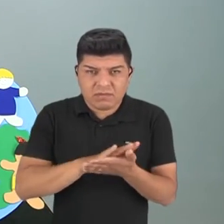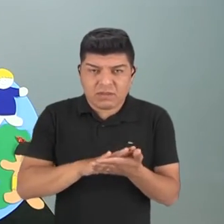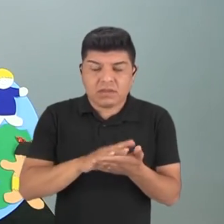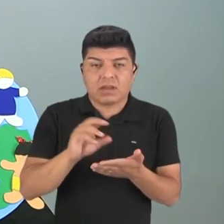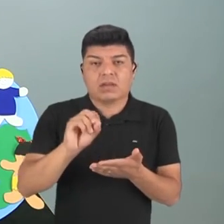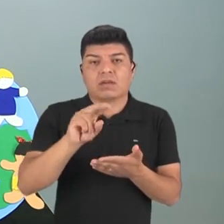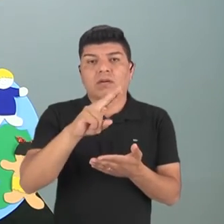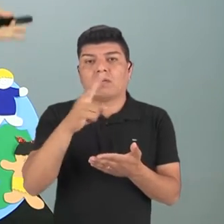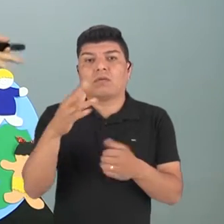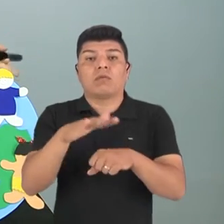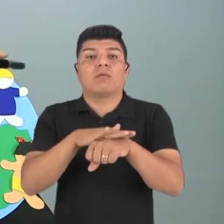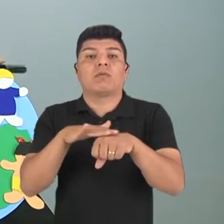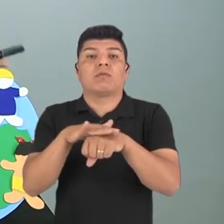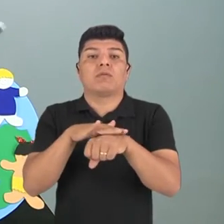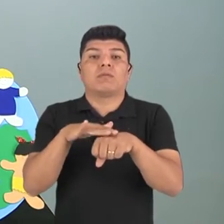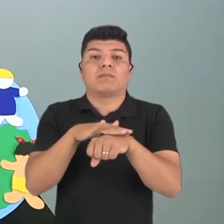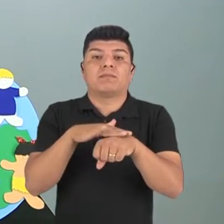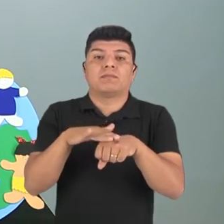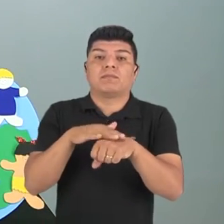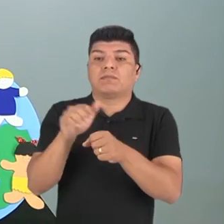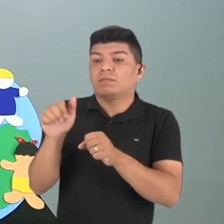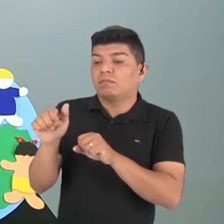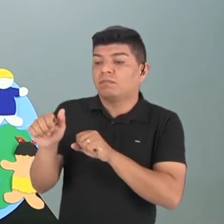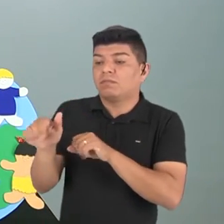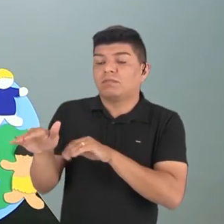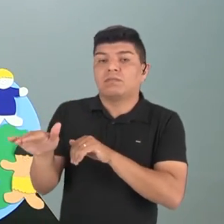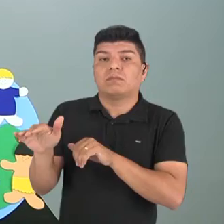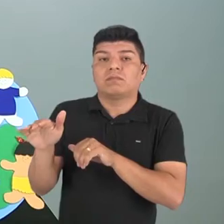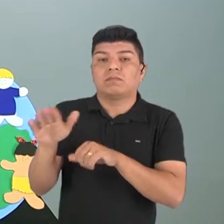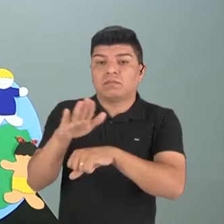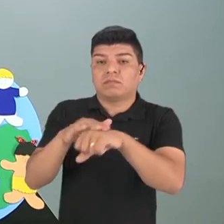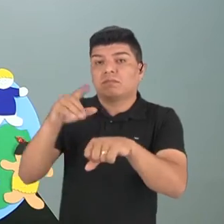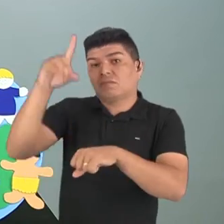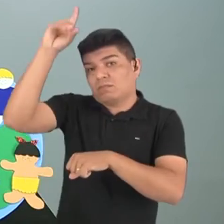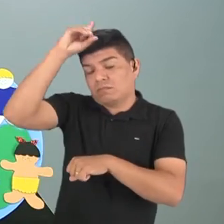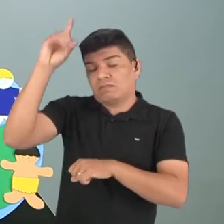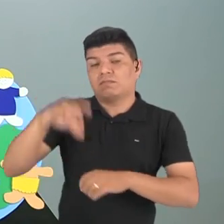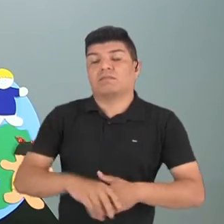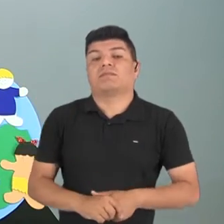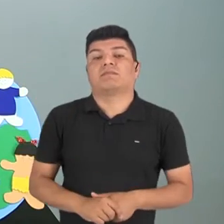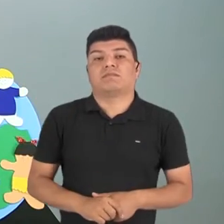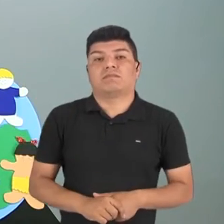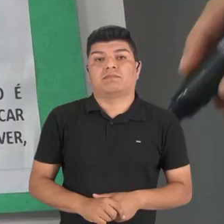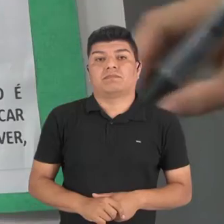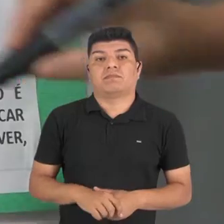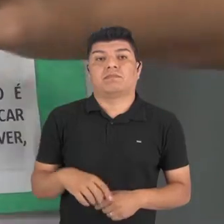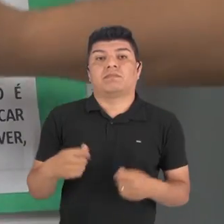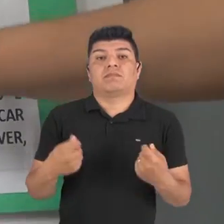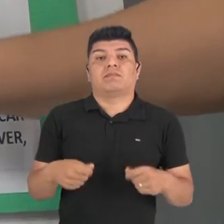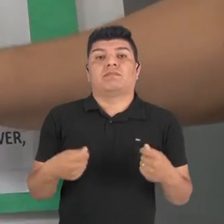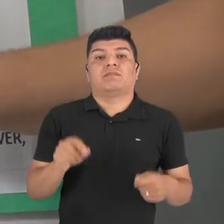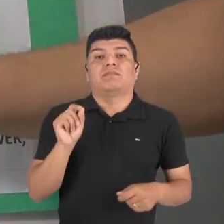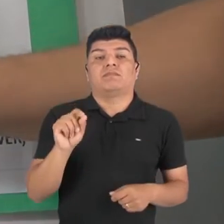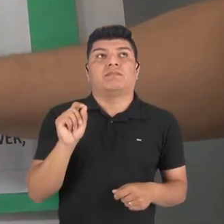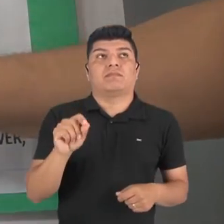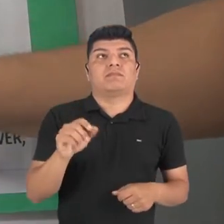nós devemos conversar e, se nada se resolver, chamar um adulto? Nós devemos